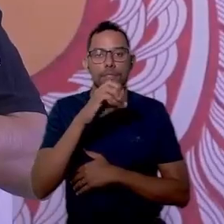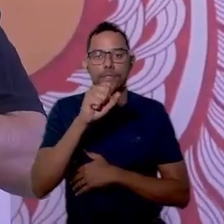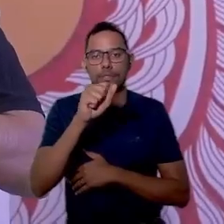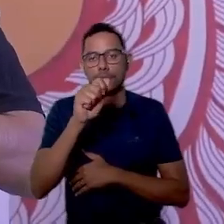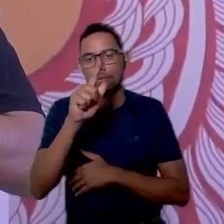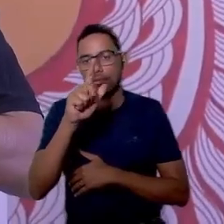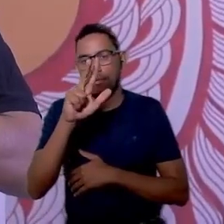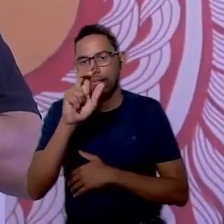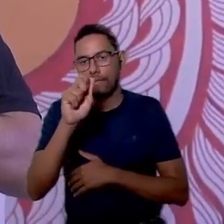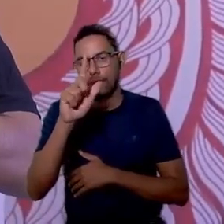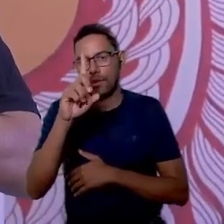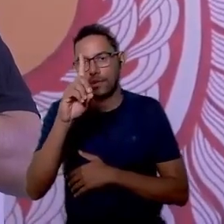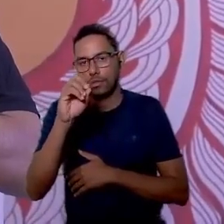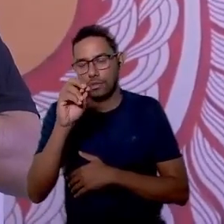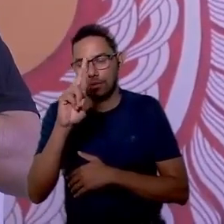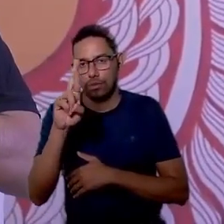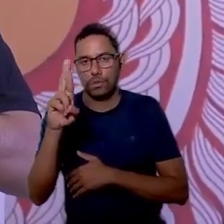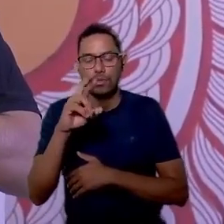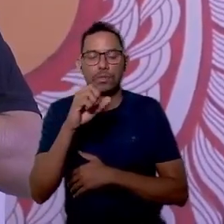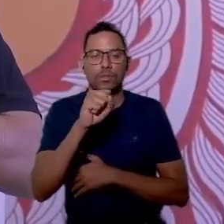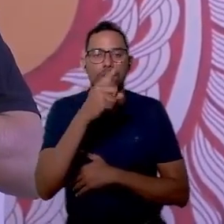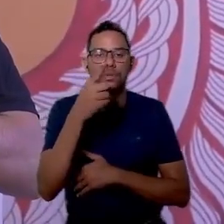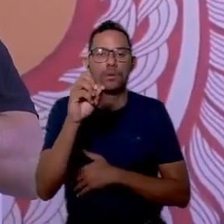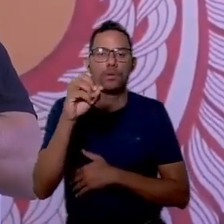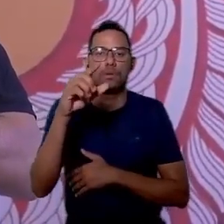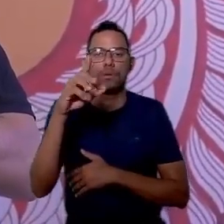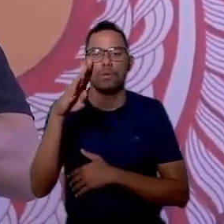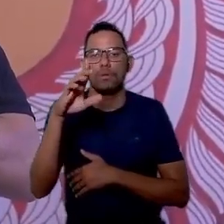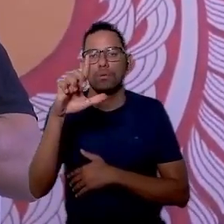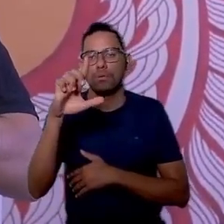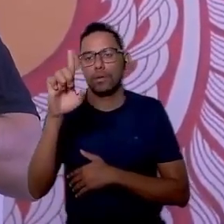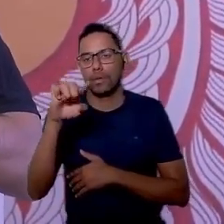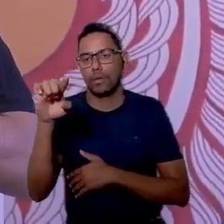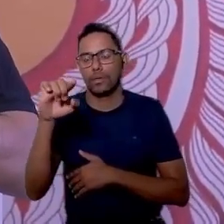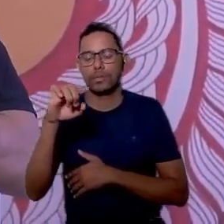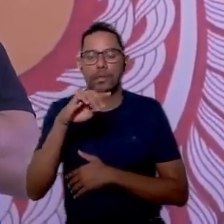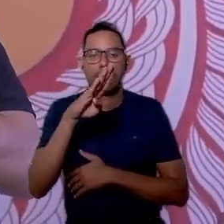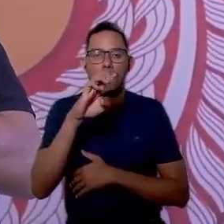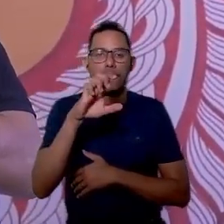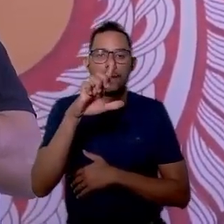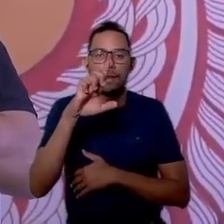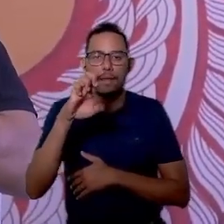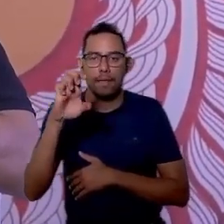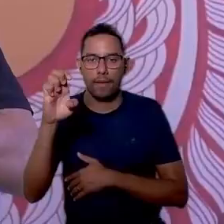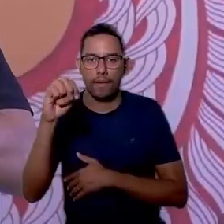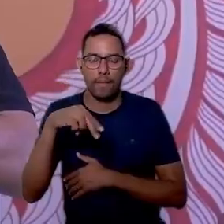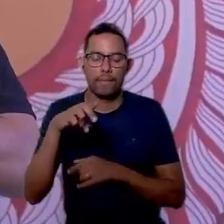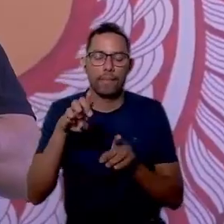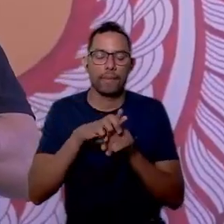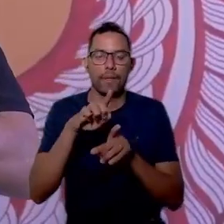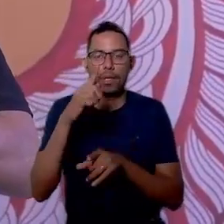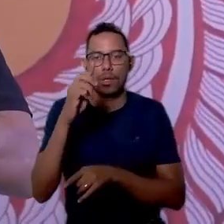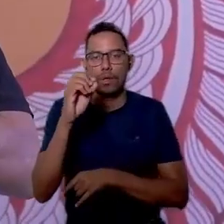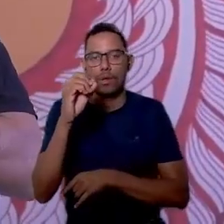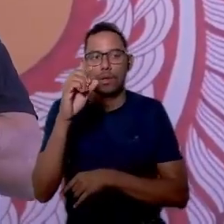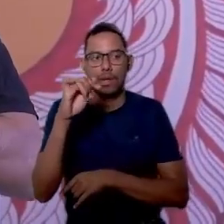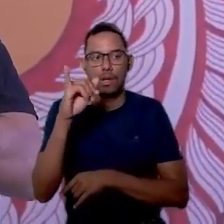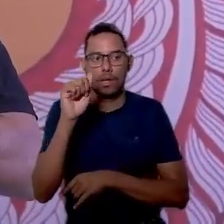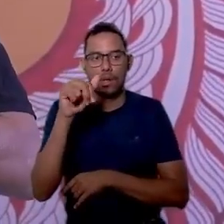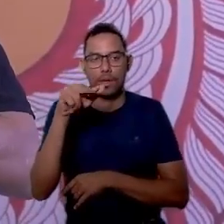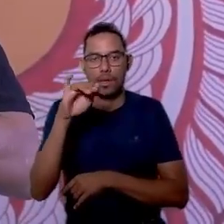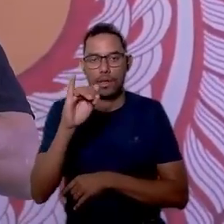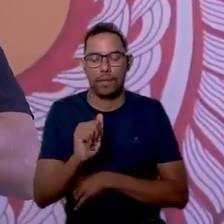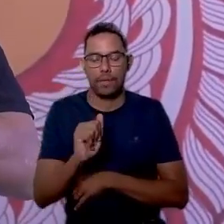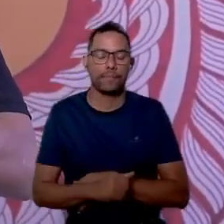São Luís, em Belém e em Goiânia, a primeira experiência. A partir daí, junto com a Vale, essa experiência,